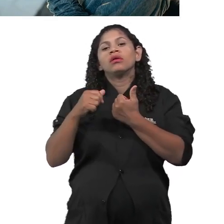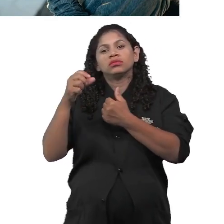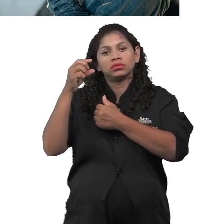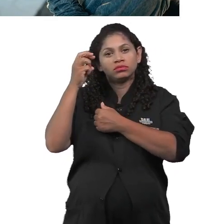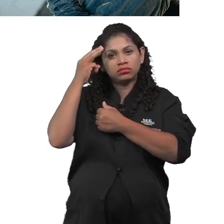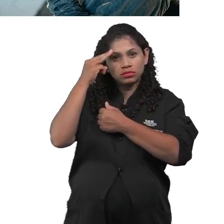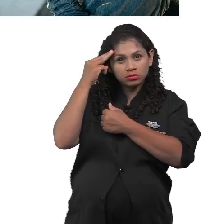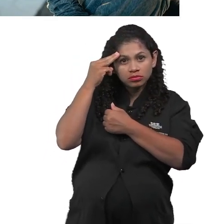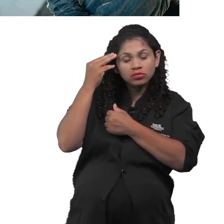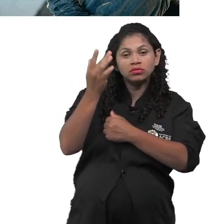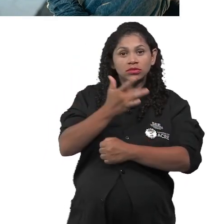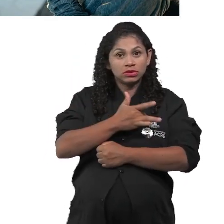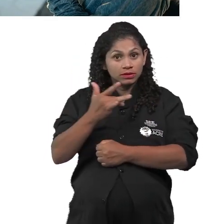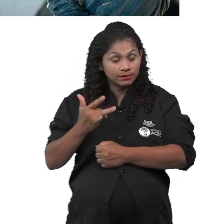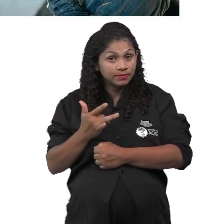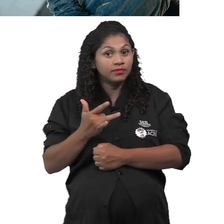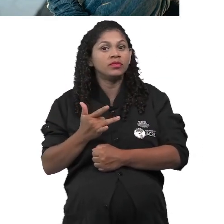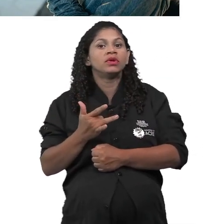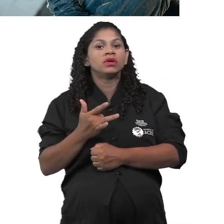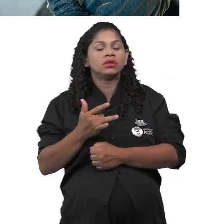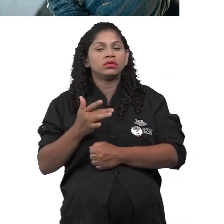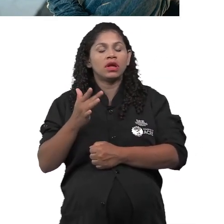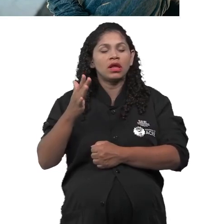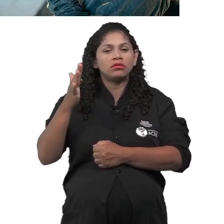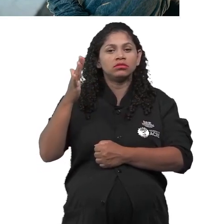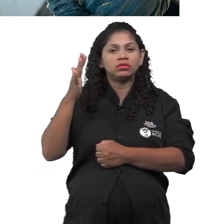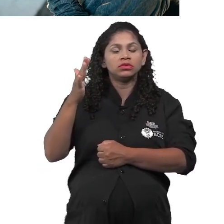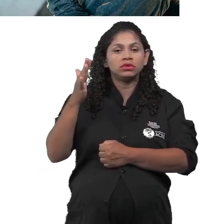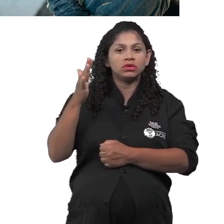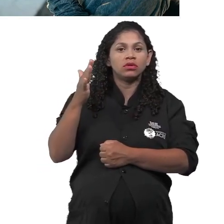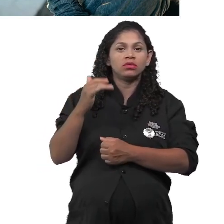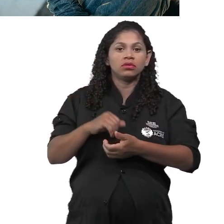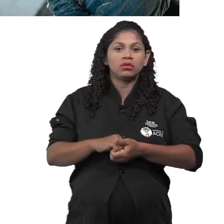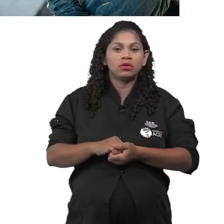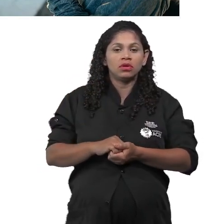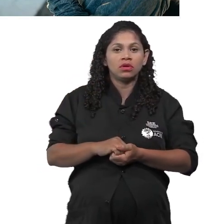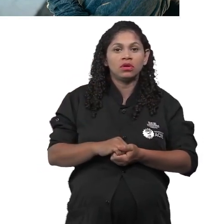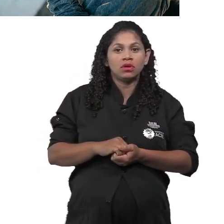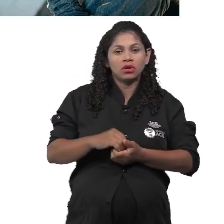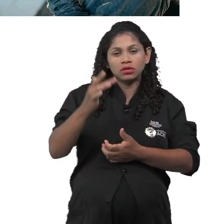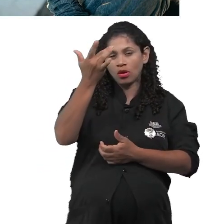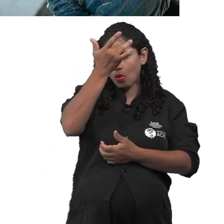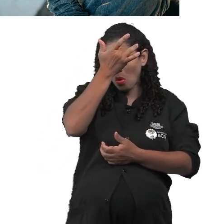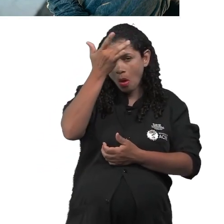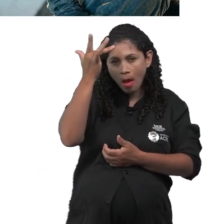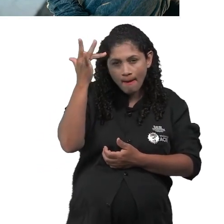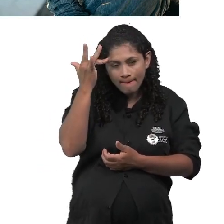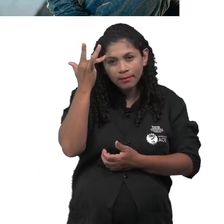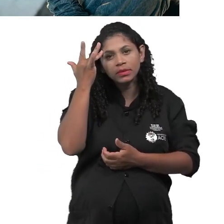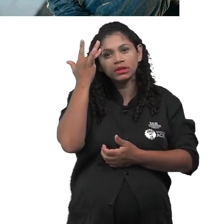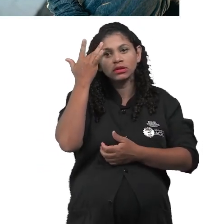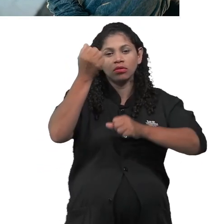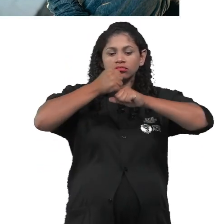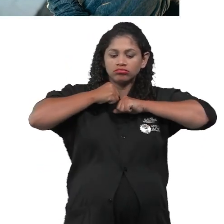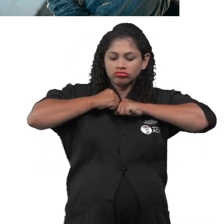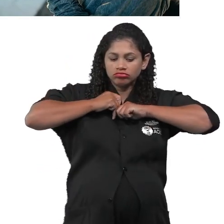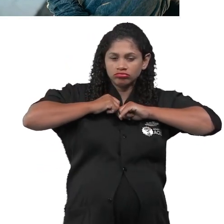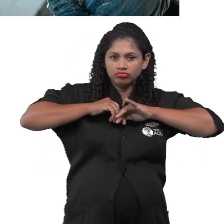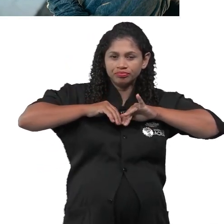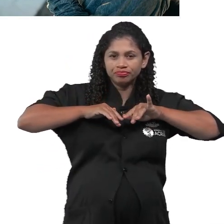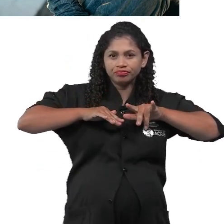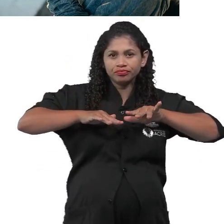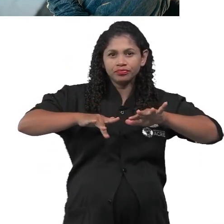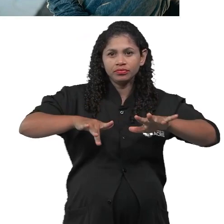gente? Então, aqui, a gente tem um neurônio e esse neurônio, ele vai liberar aqui os neurotransmissores, E